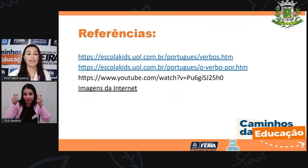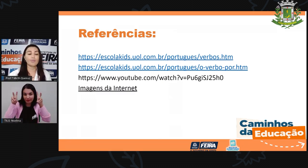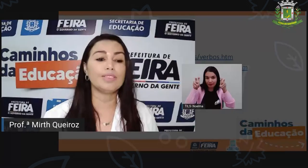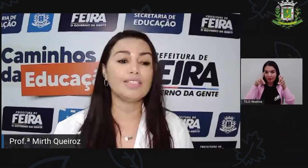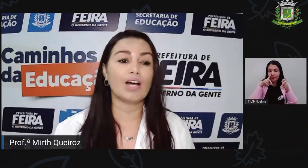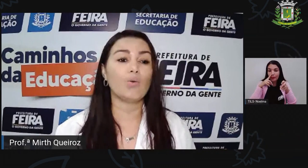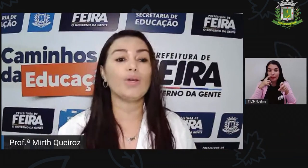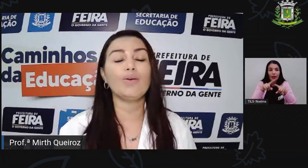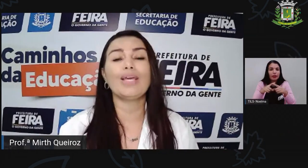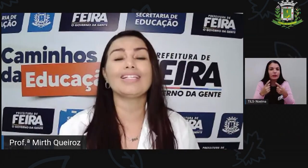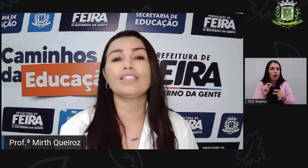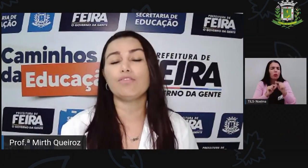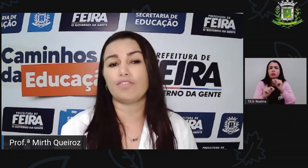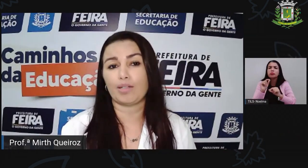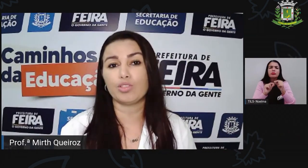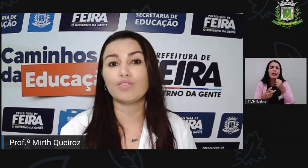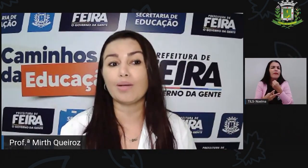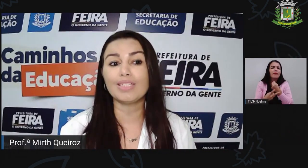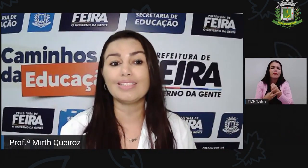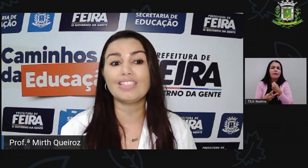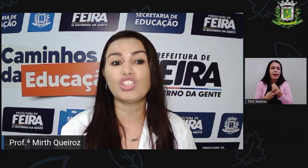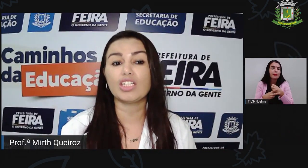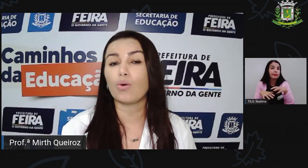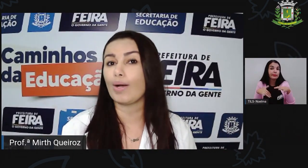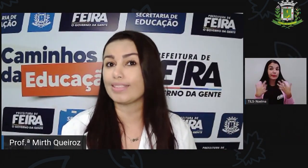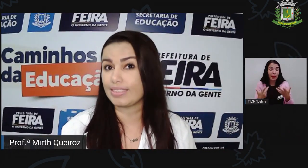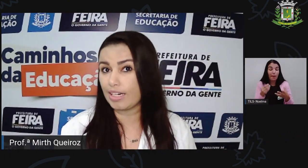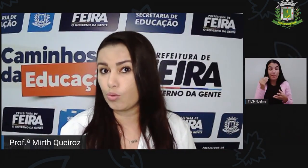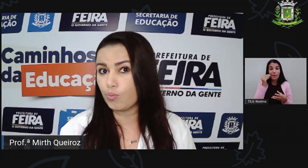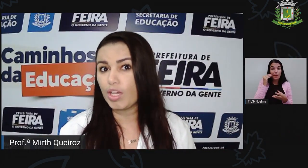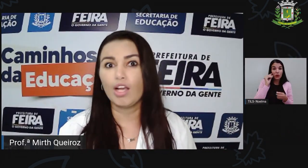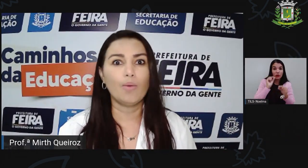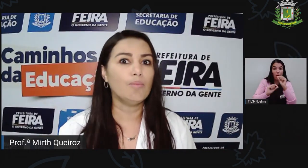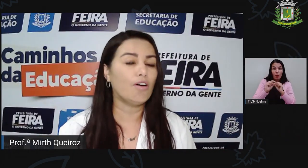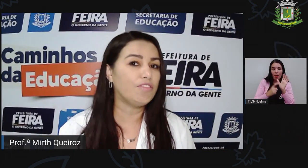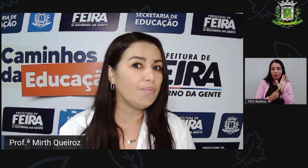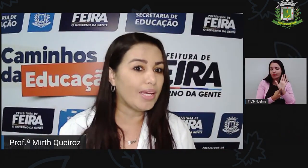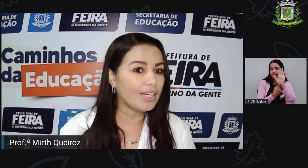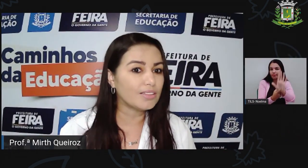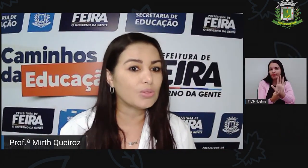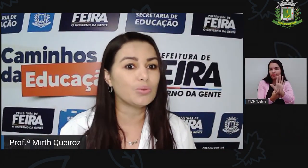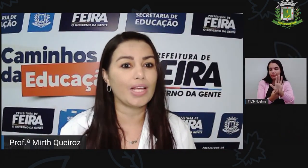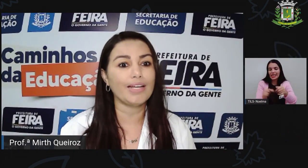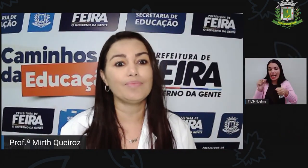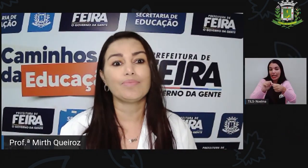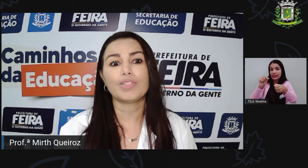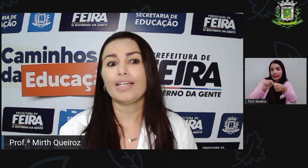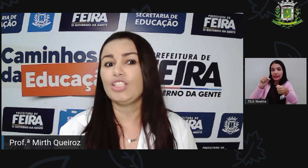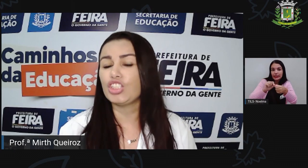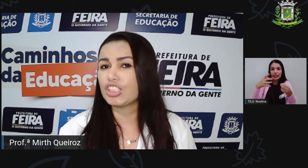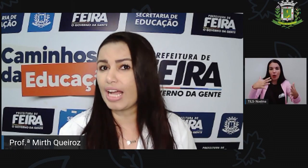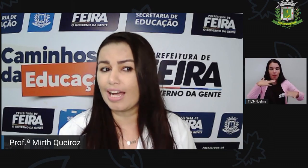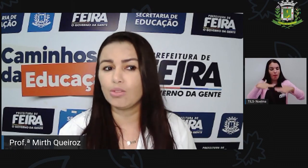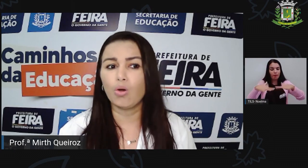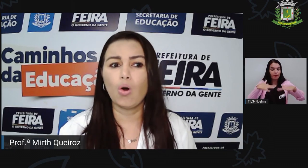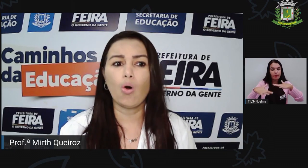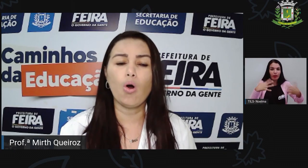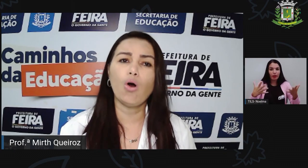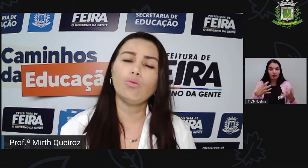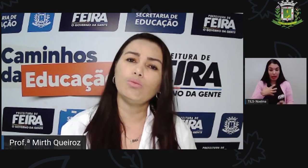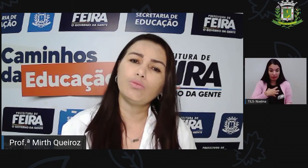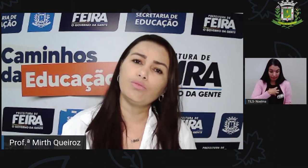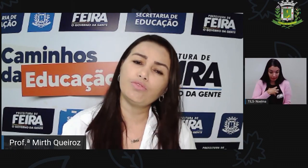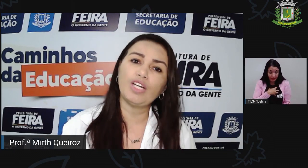Os verbos, então, o que são verbos? Os verbos, eles indicam uma ação, movimento, né? Estado